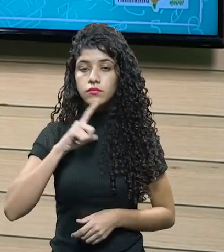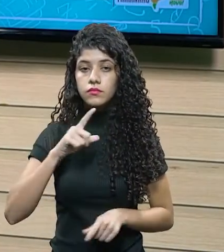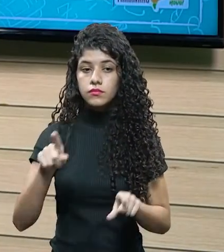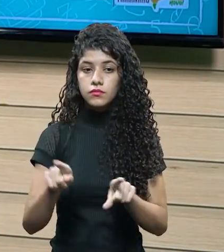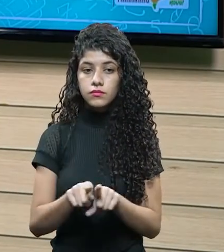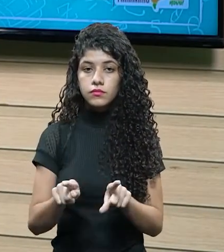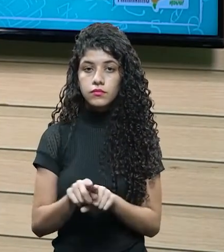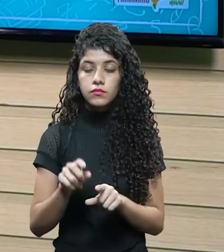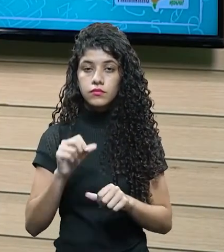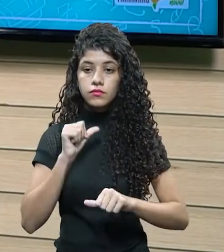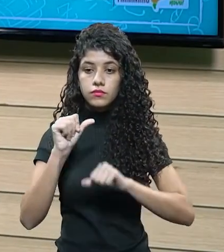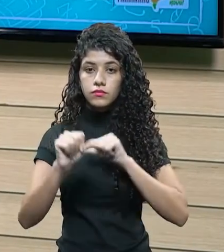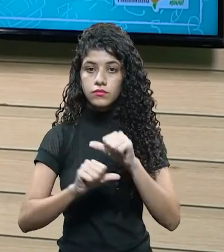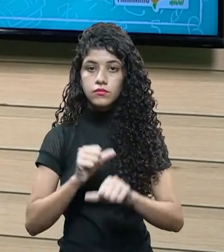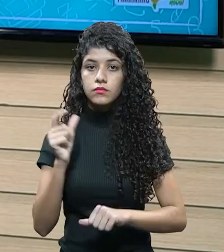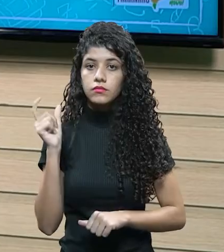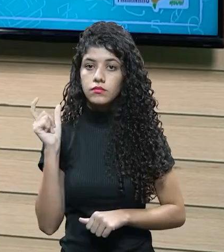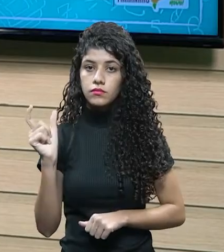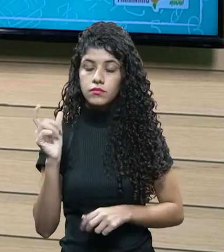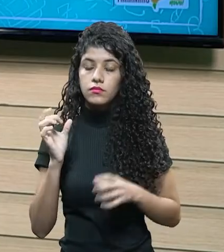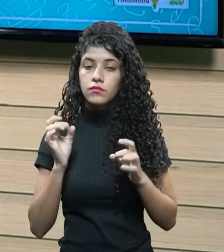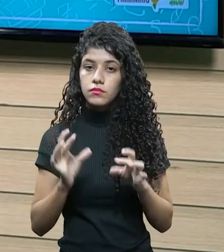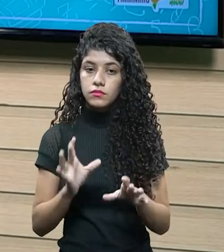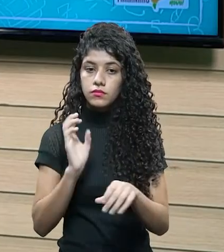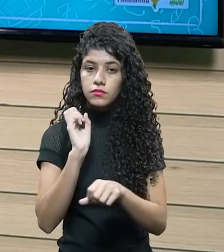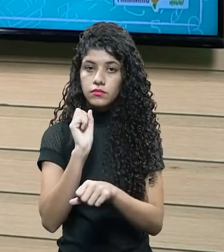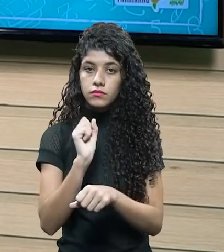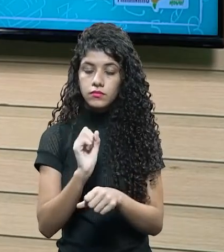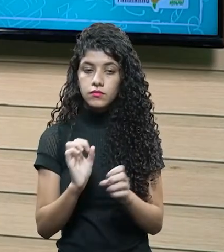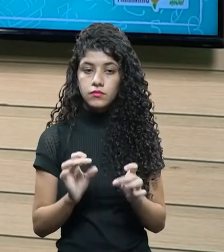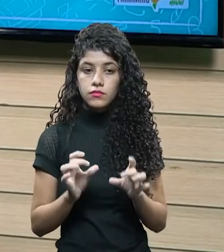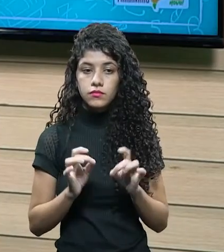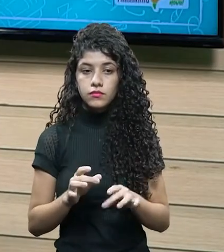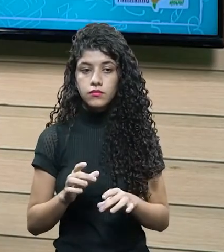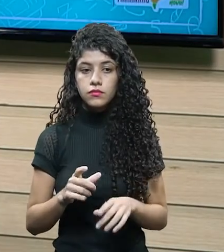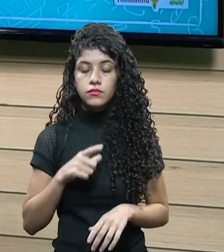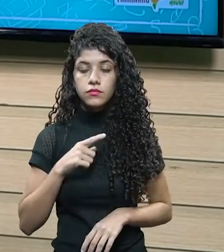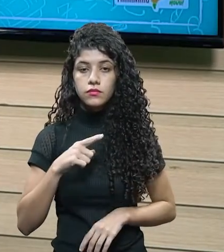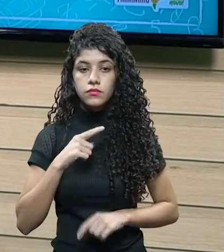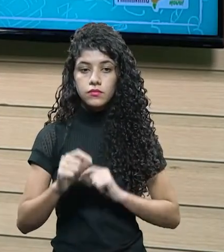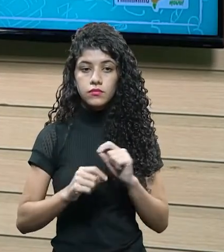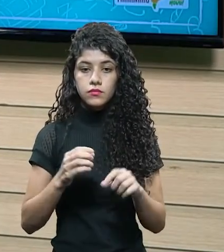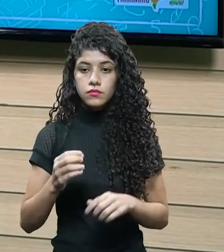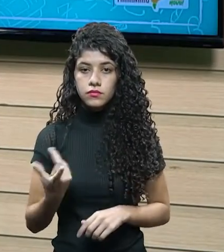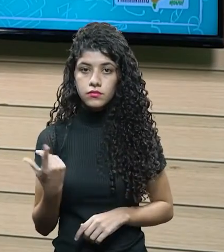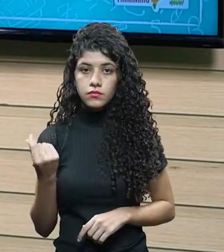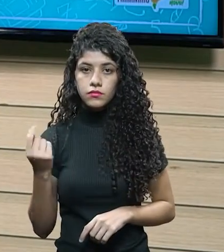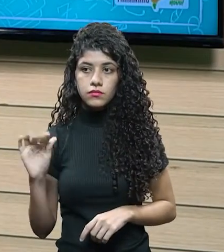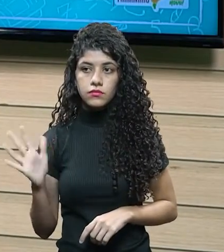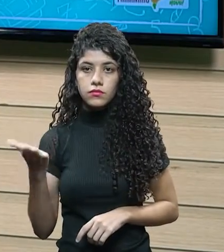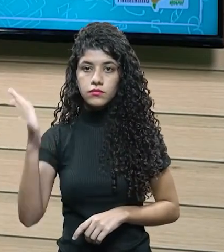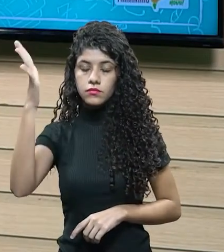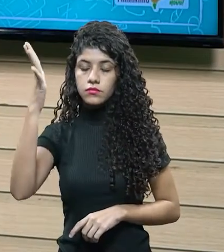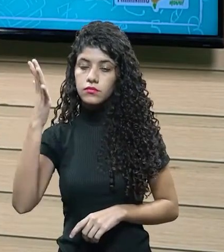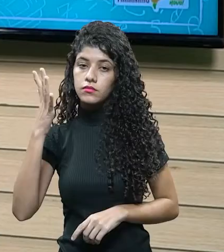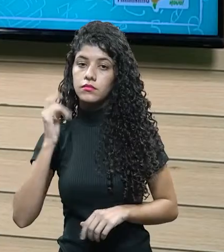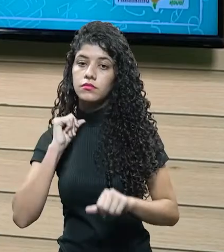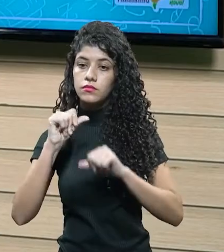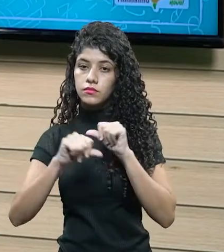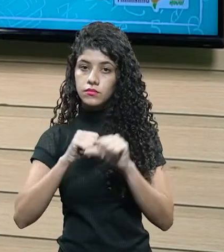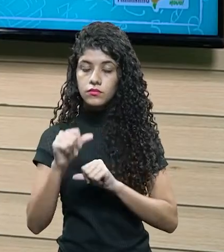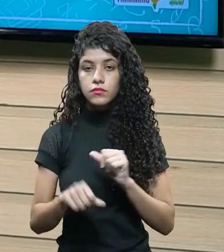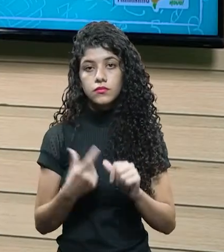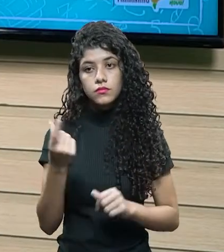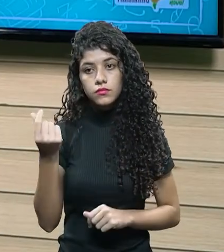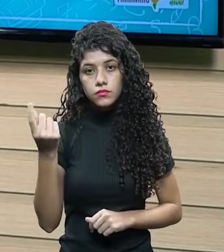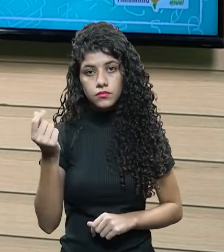eu posso também estar alterando o preço do produto no mercado. Então, se eu tenho um custo elevado e não está compensando eu vender um produto por